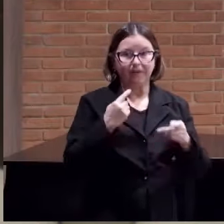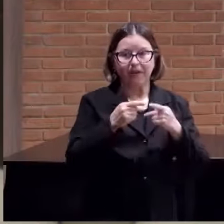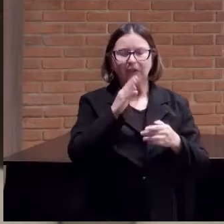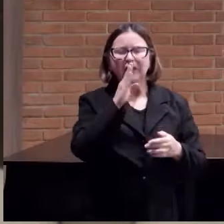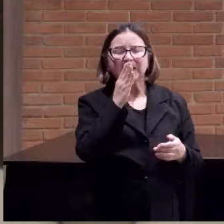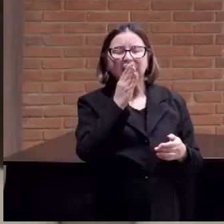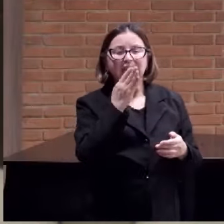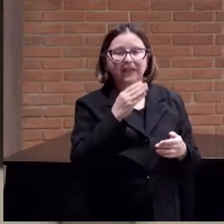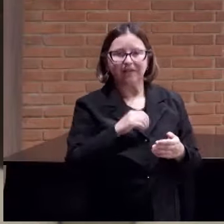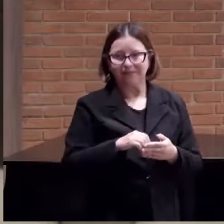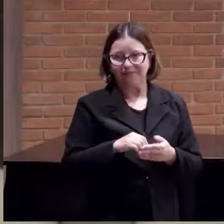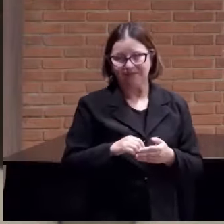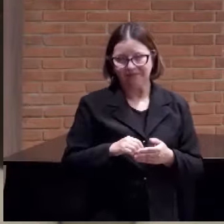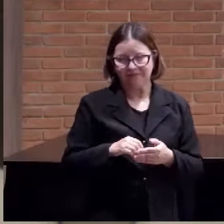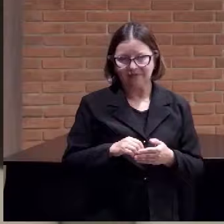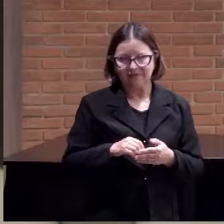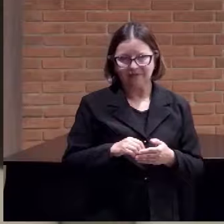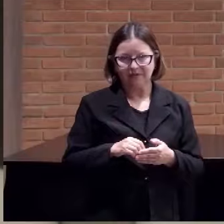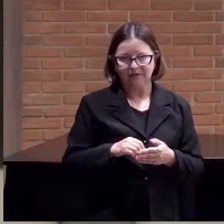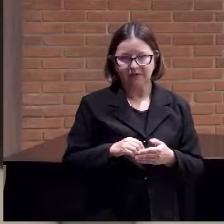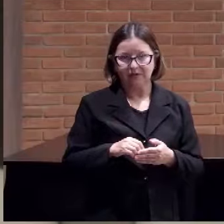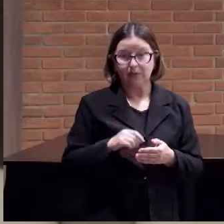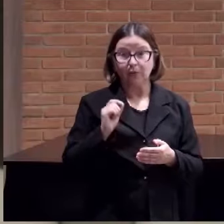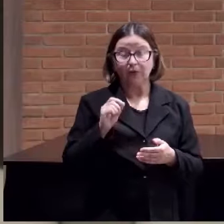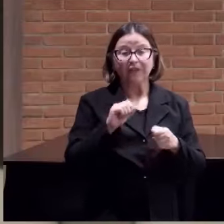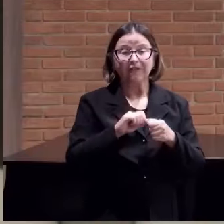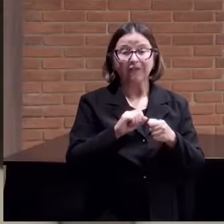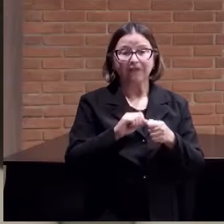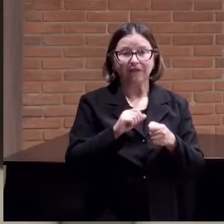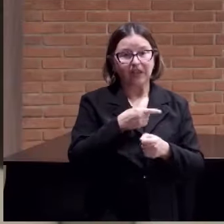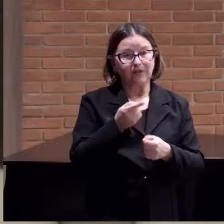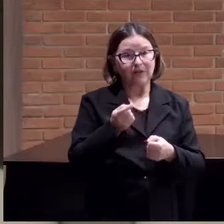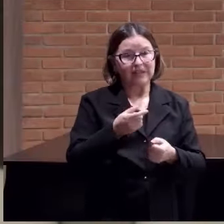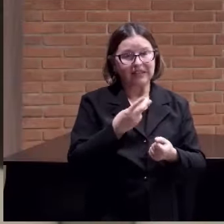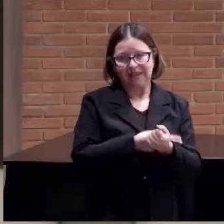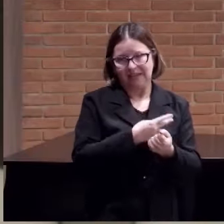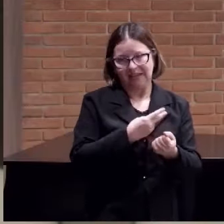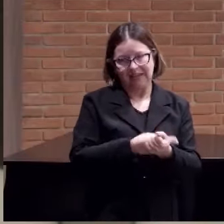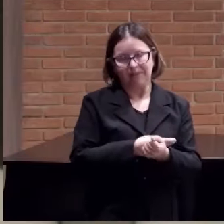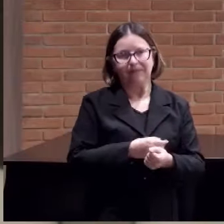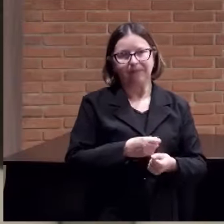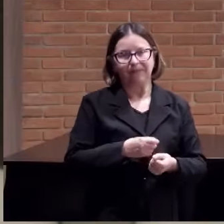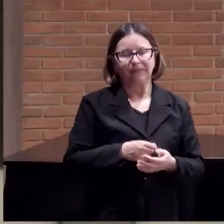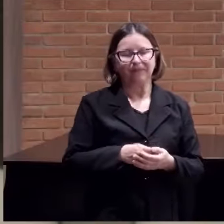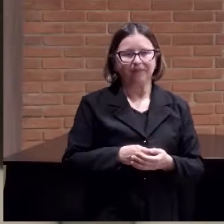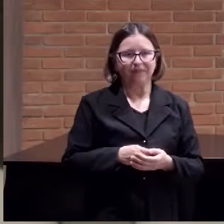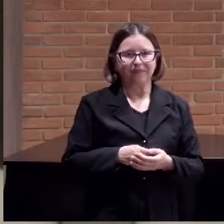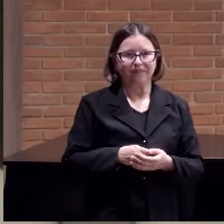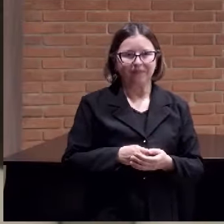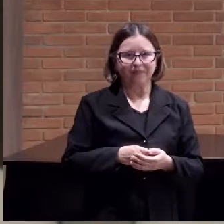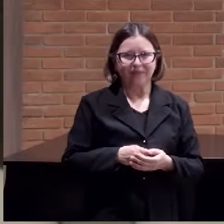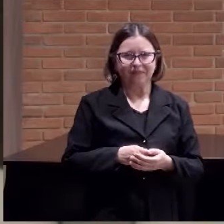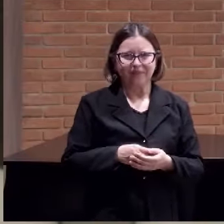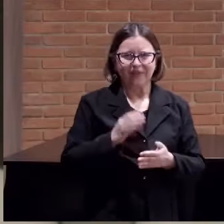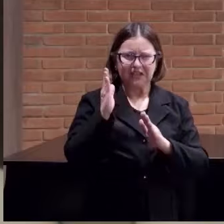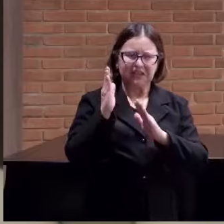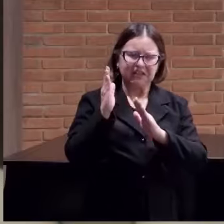que pode fazer você tropeçar? A palavra tropeçar,